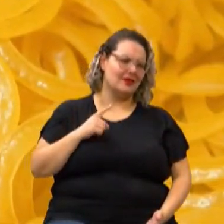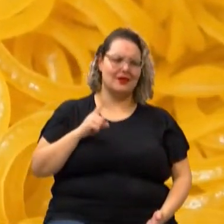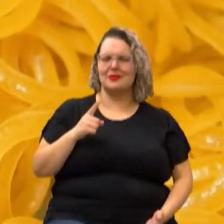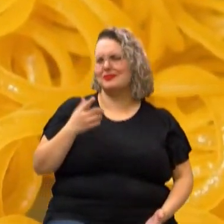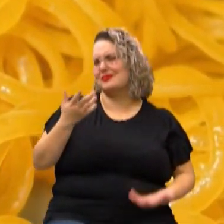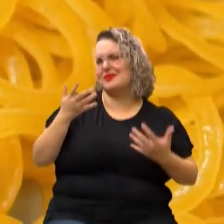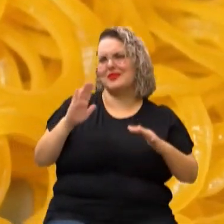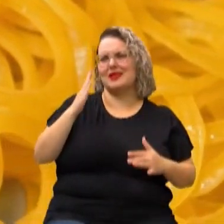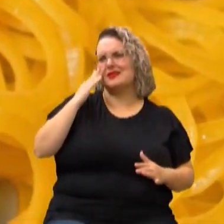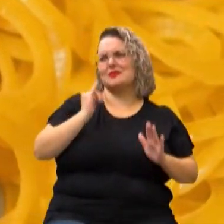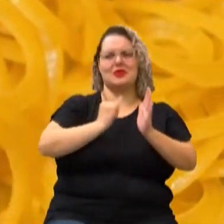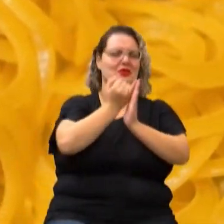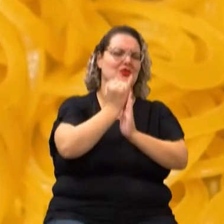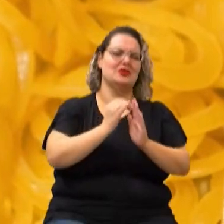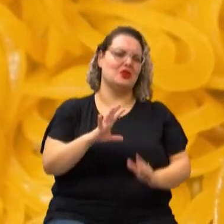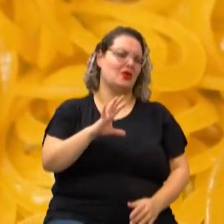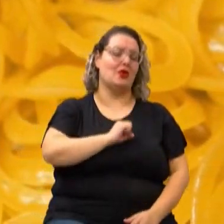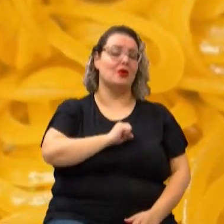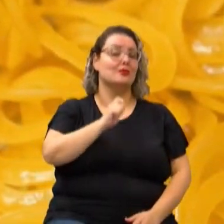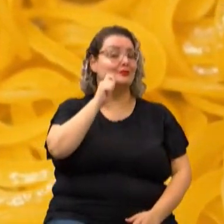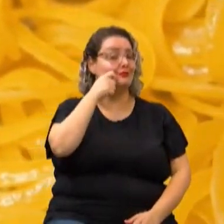é único, né? Tem períodos